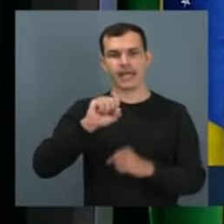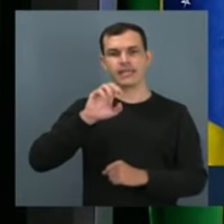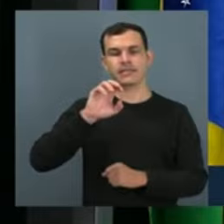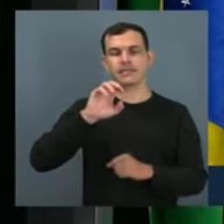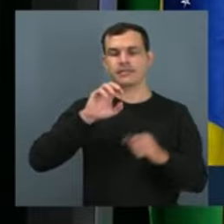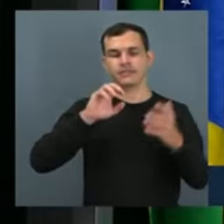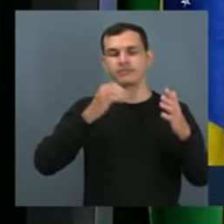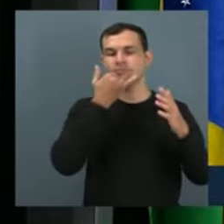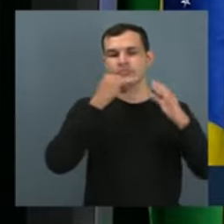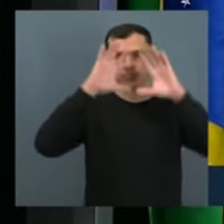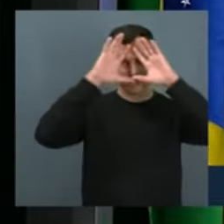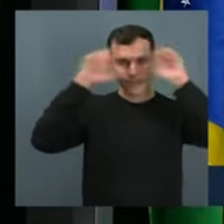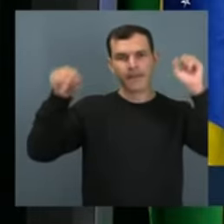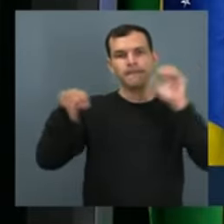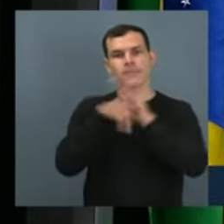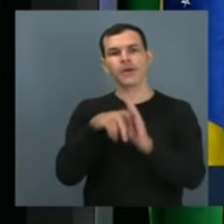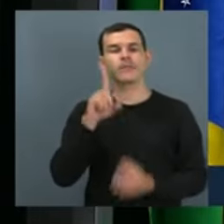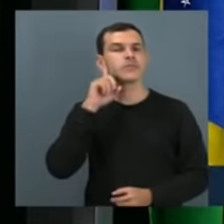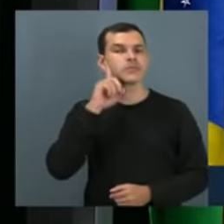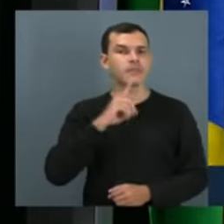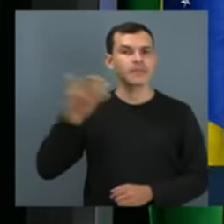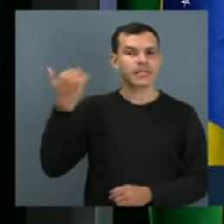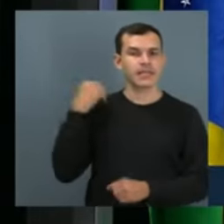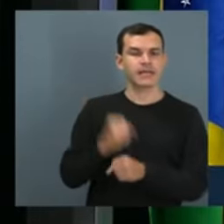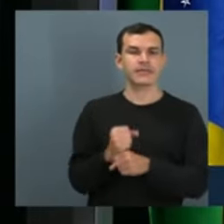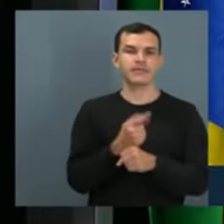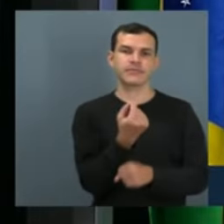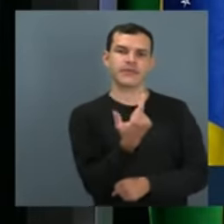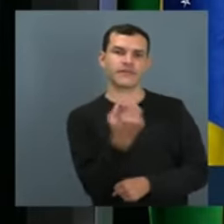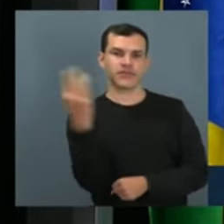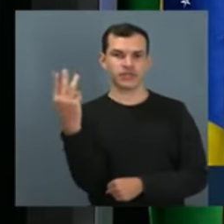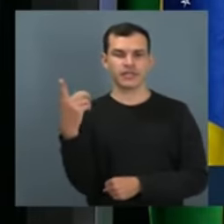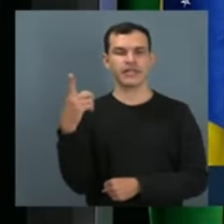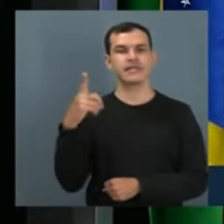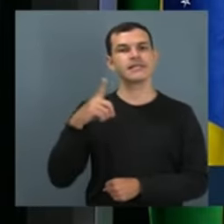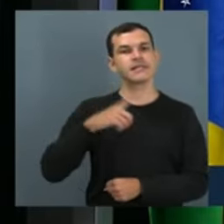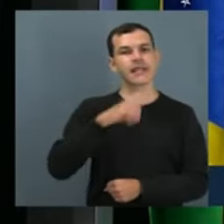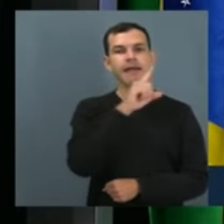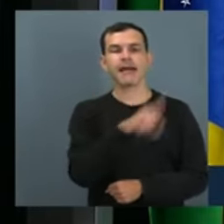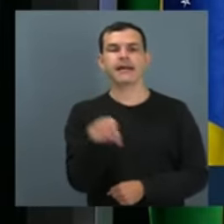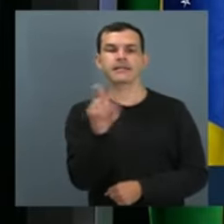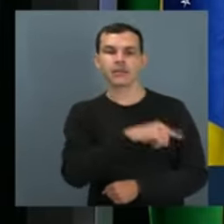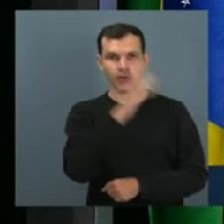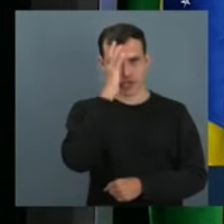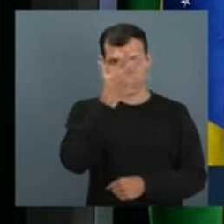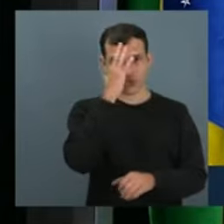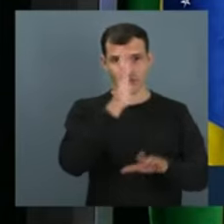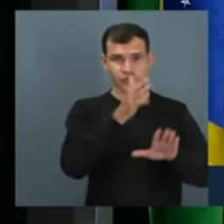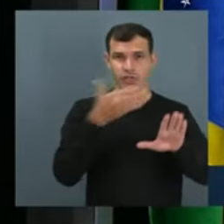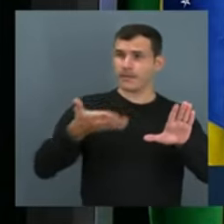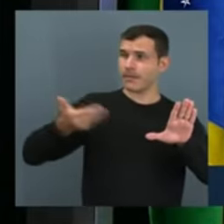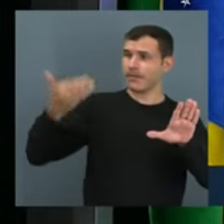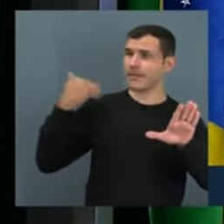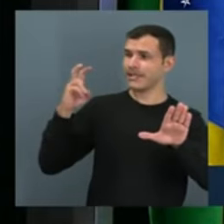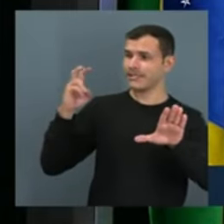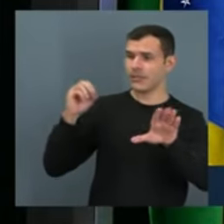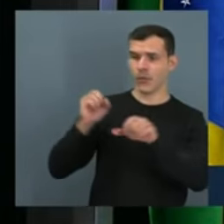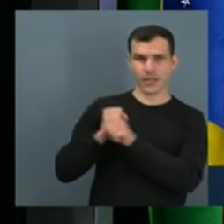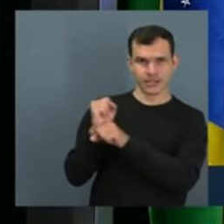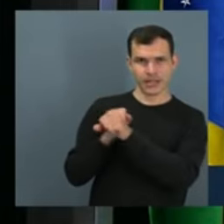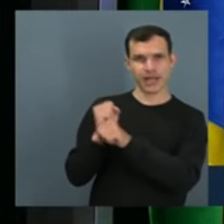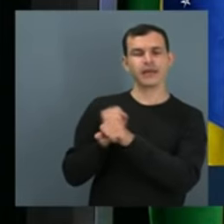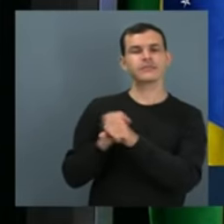em 2023, ao revogar uma decisão equivocada tomada há 50 anos, num caso